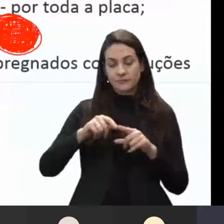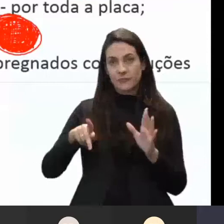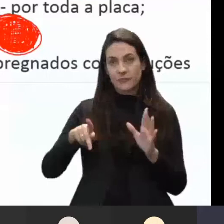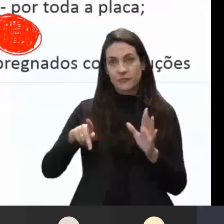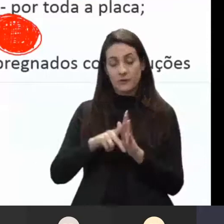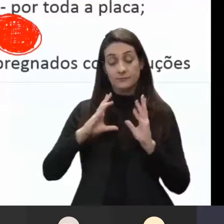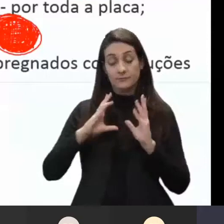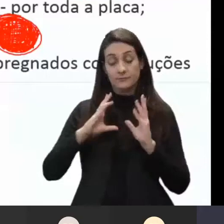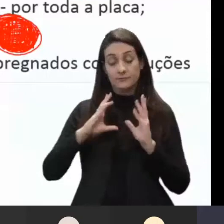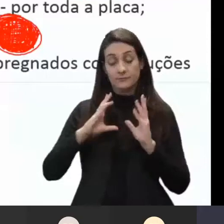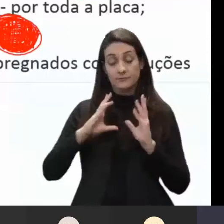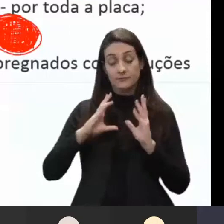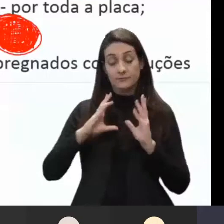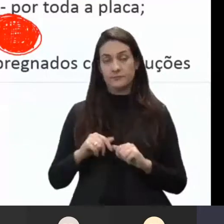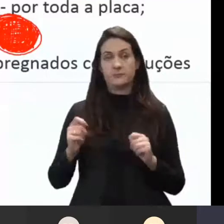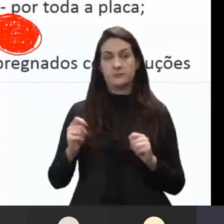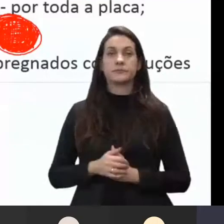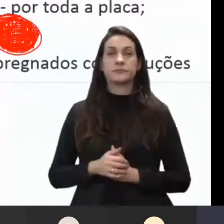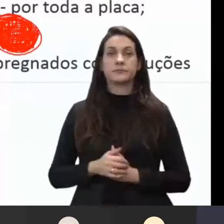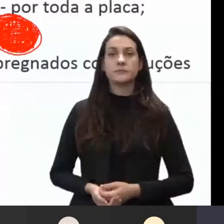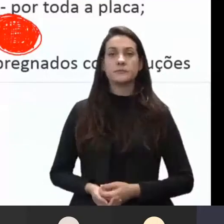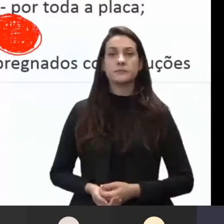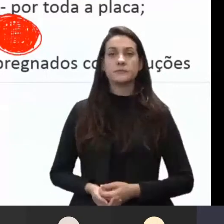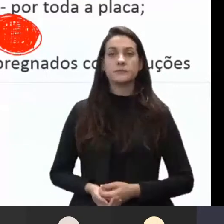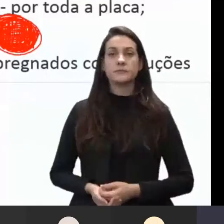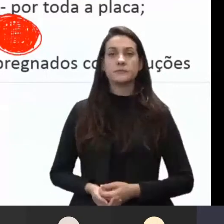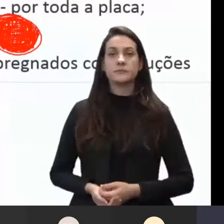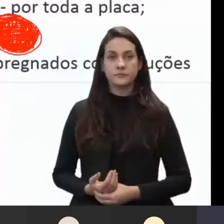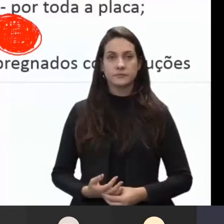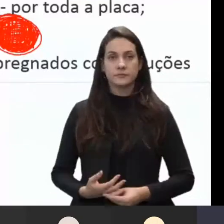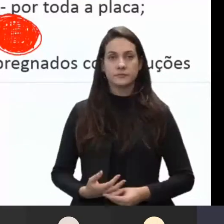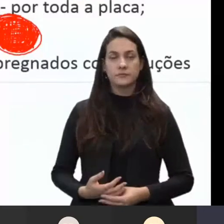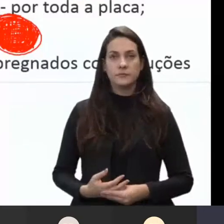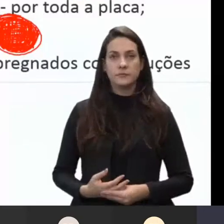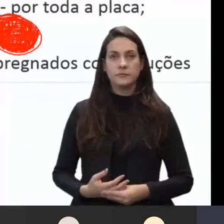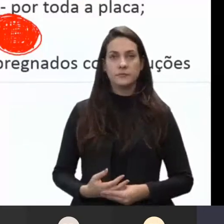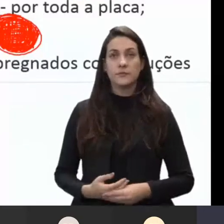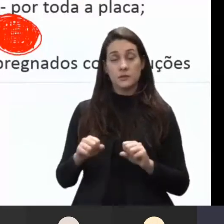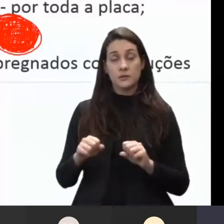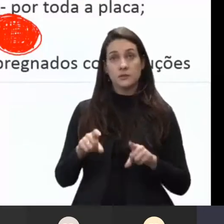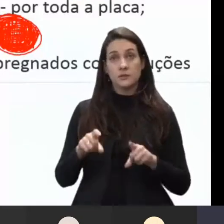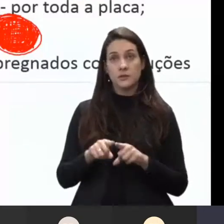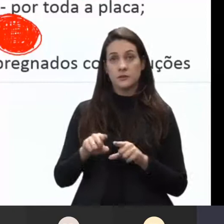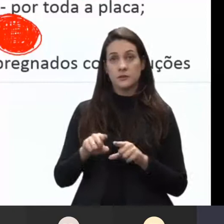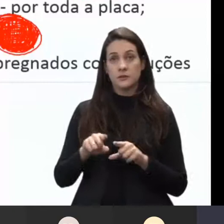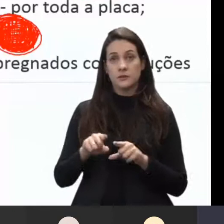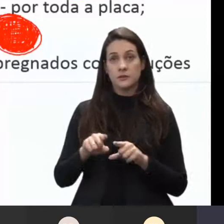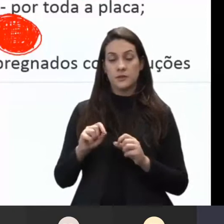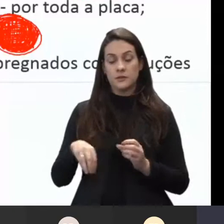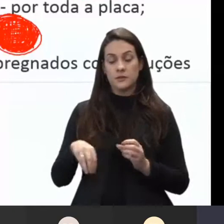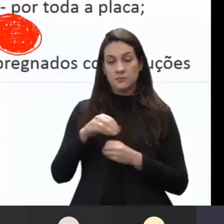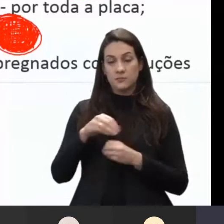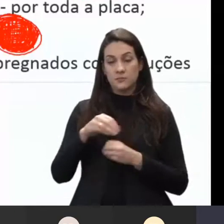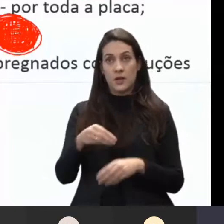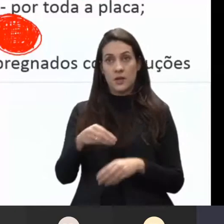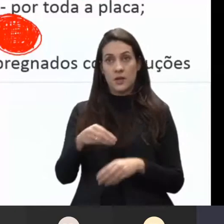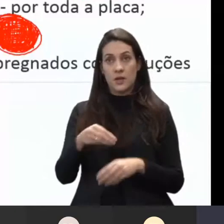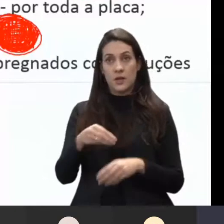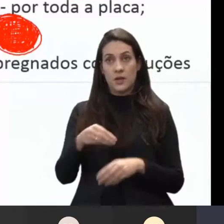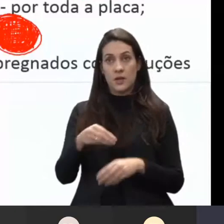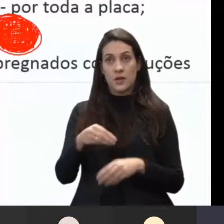alcoólica 2% e solução detergente. Aqui também você pode adicionar o álcool